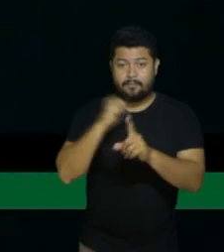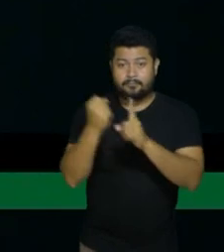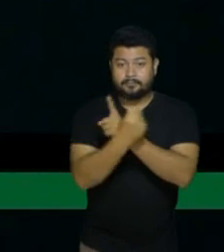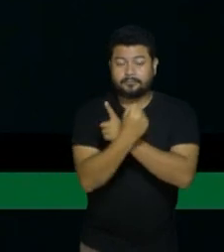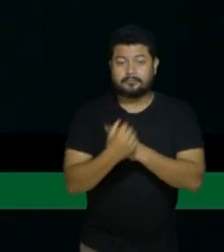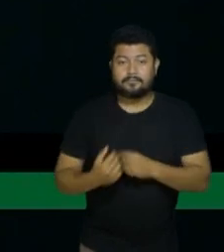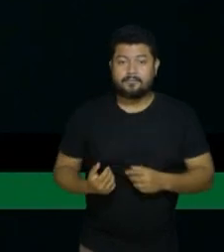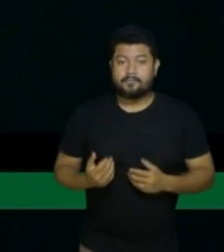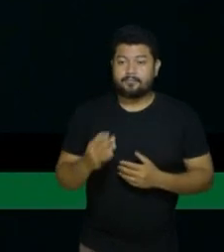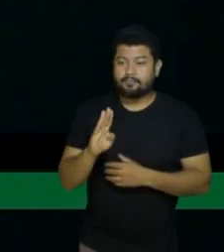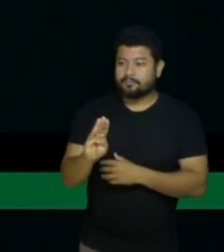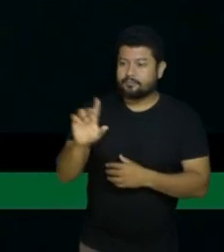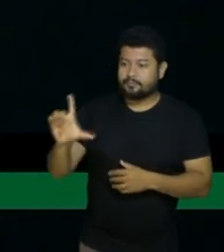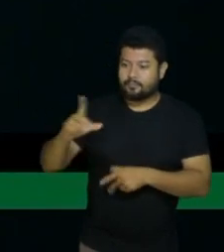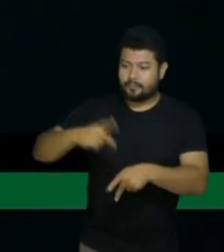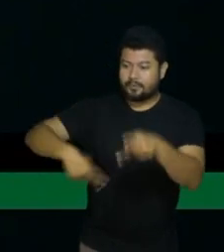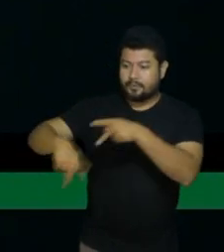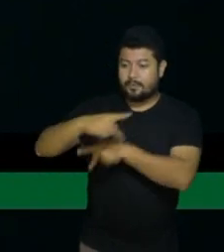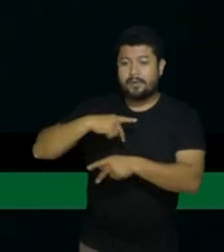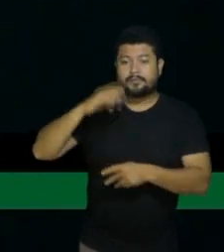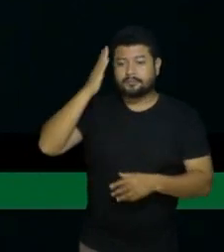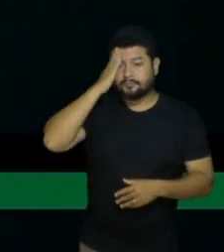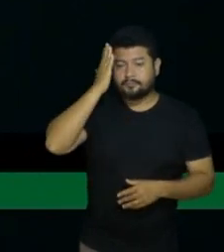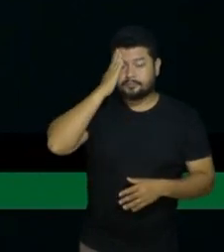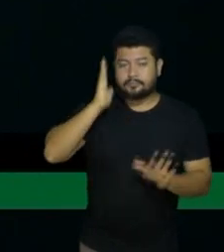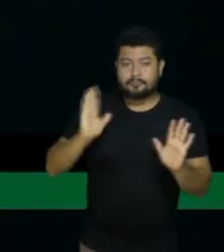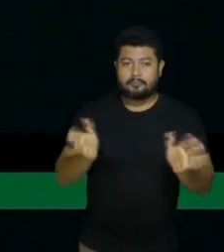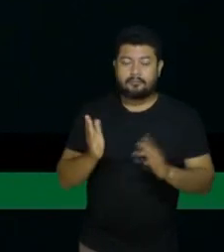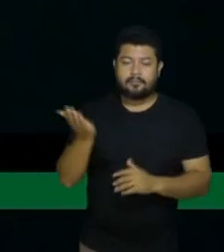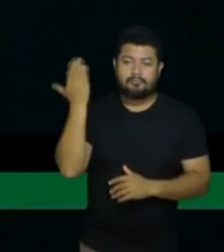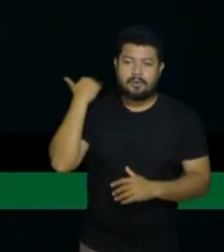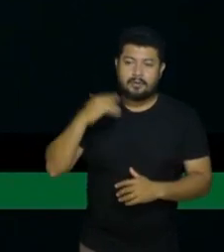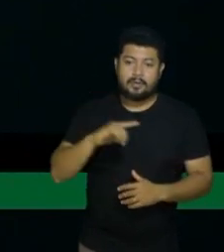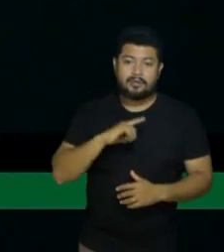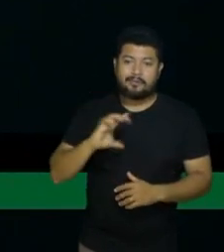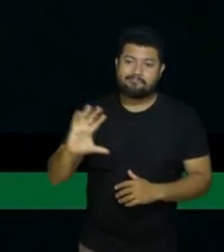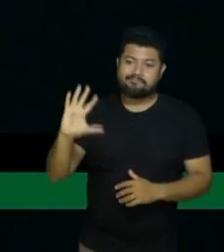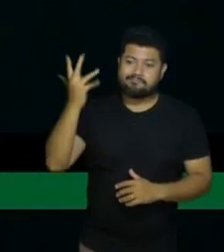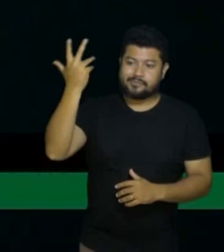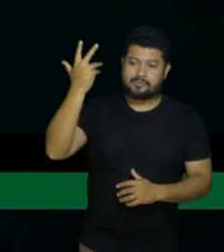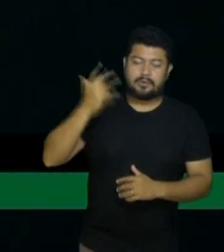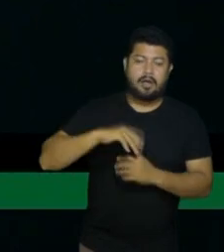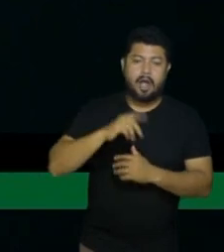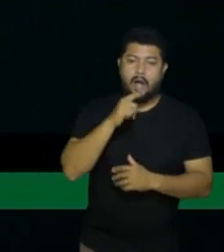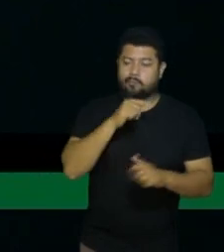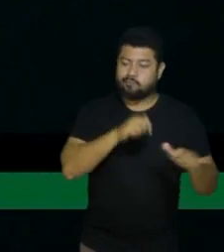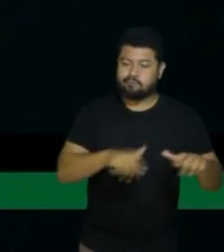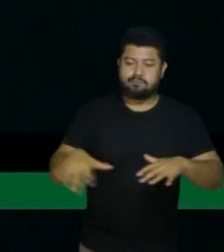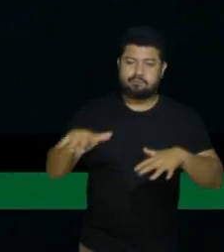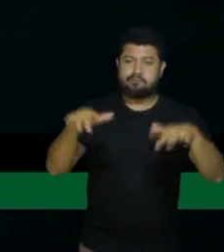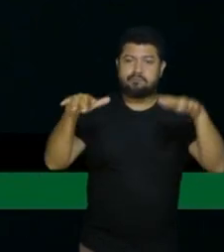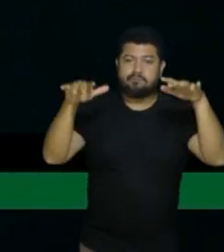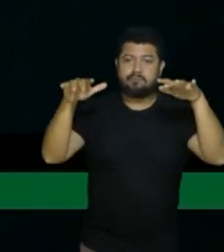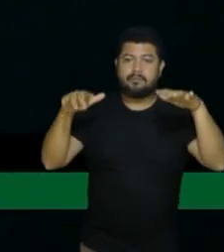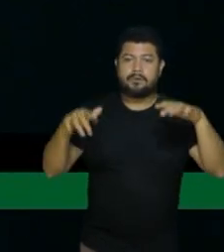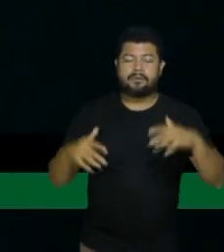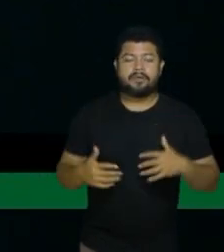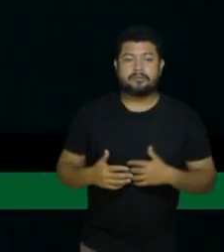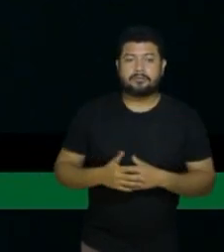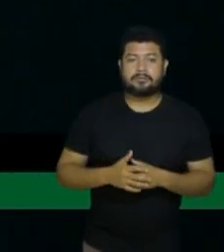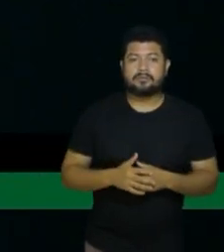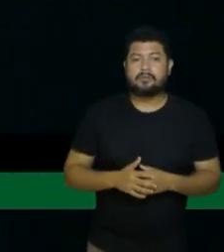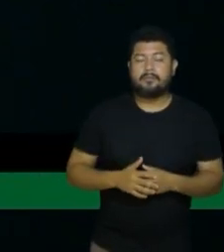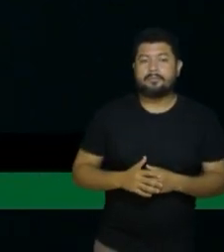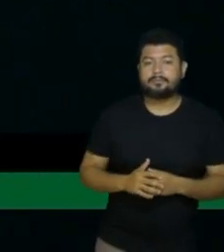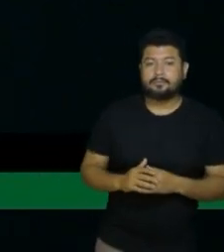Blumenau já viveu na pele as consequências trágicas das enchentes que se tornam cada vez mais comuns em